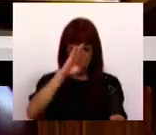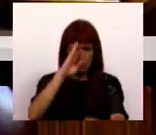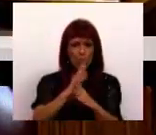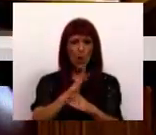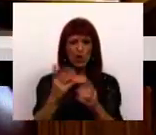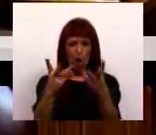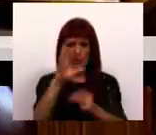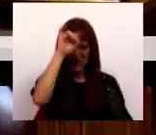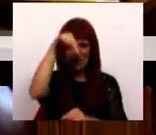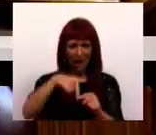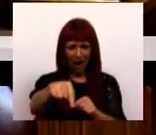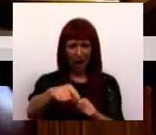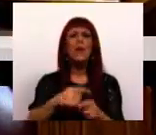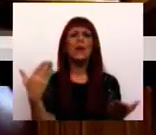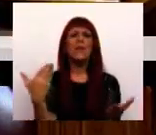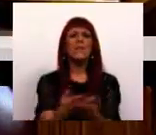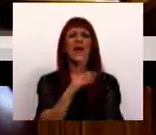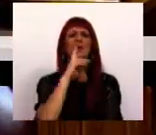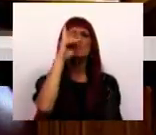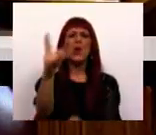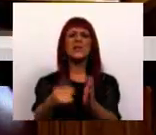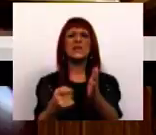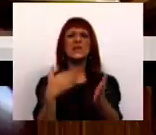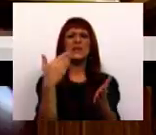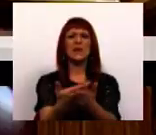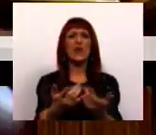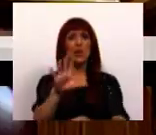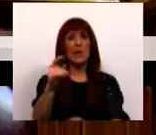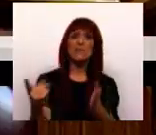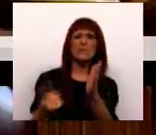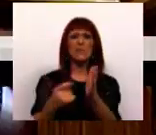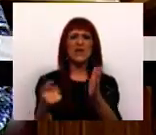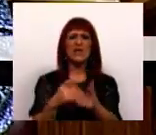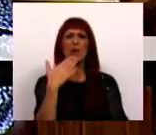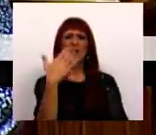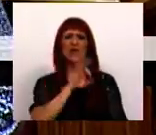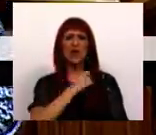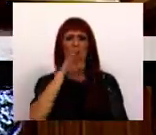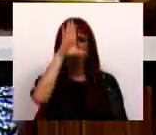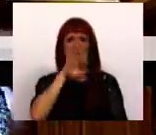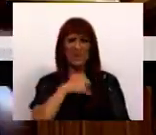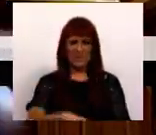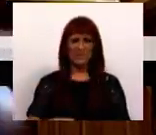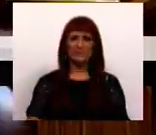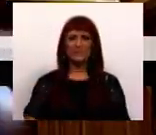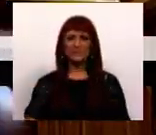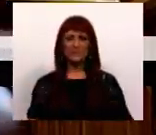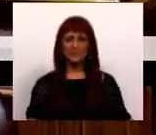empenhados para que esse Orçamento de Estado dê, de facto, a resposta necessária que o país precisa. Muito obrigada, Sr. Presidente.